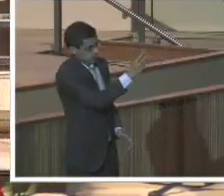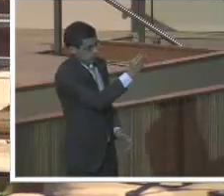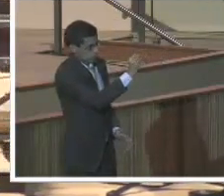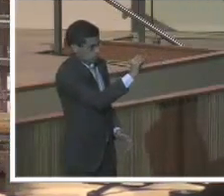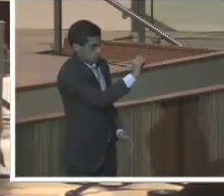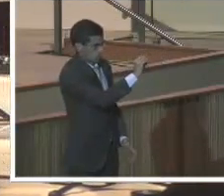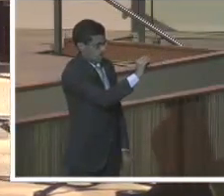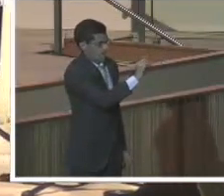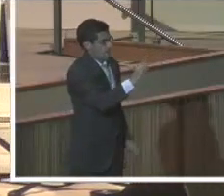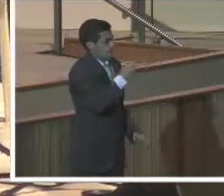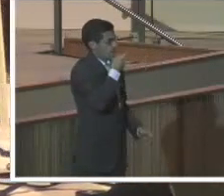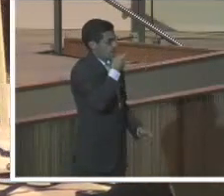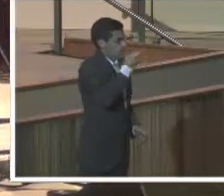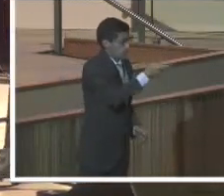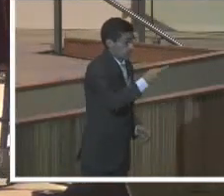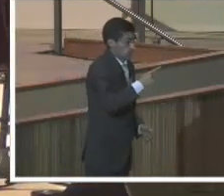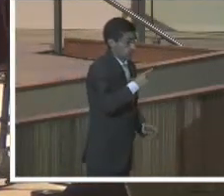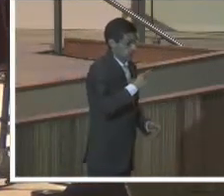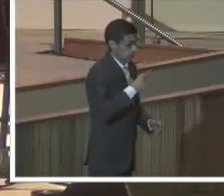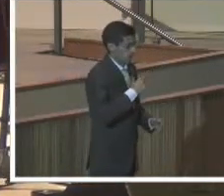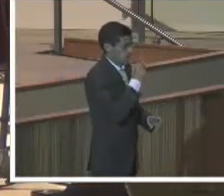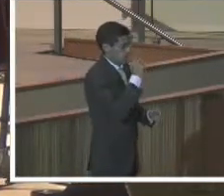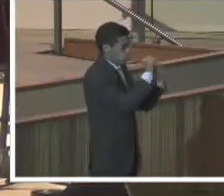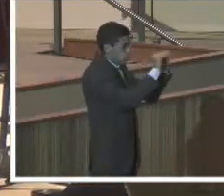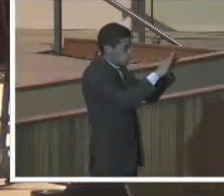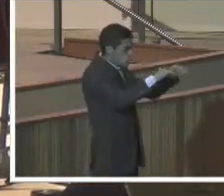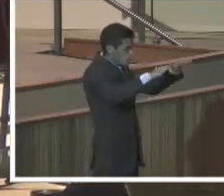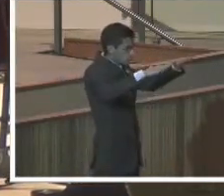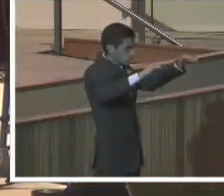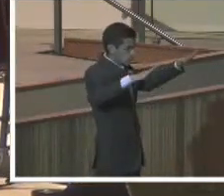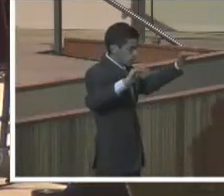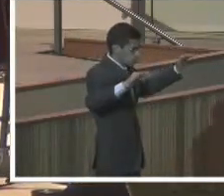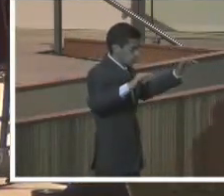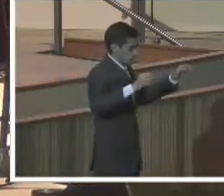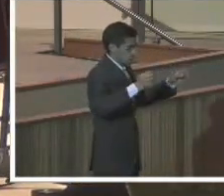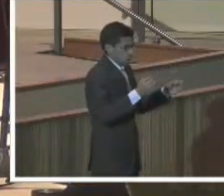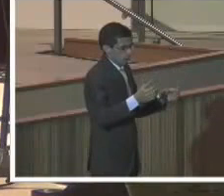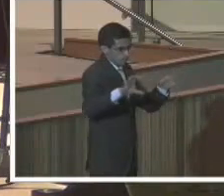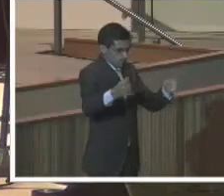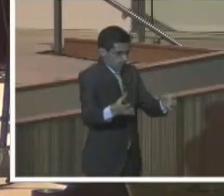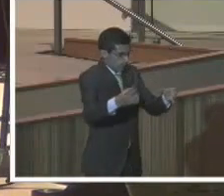oceano não cabe dentro de um balde.